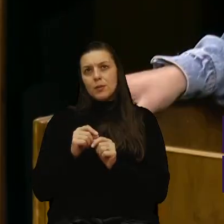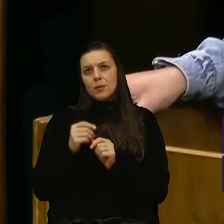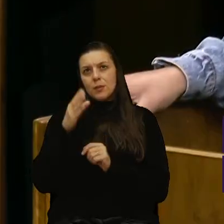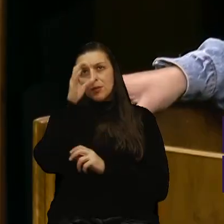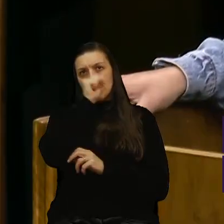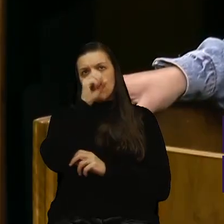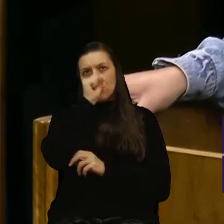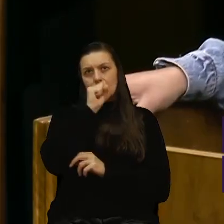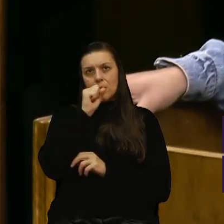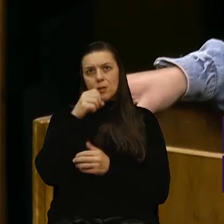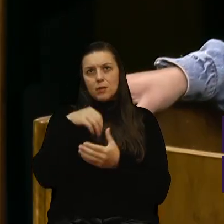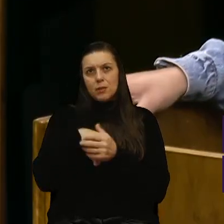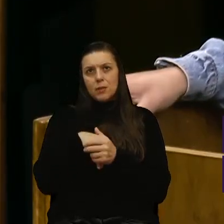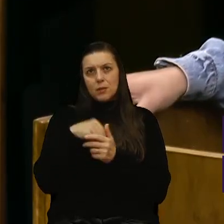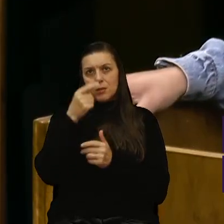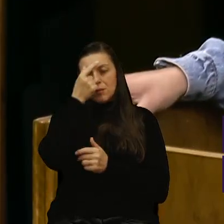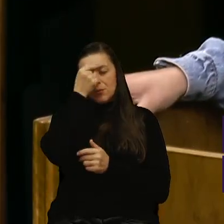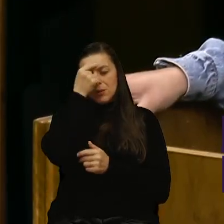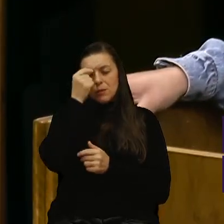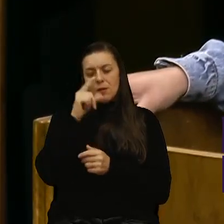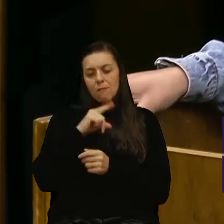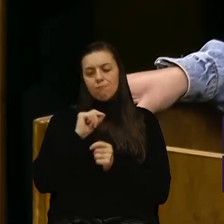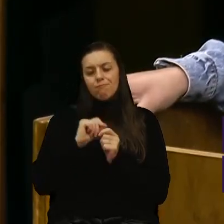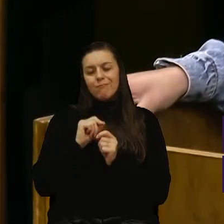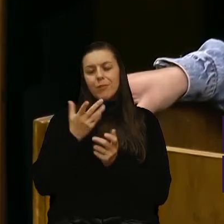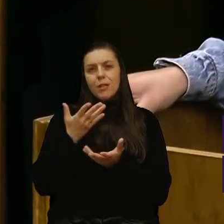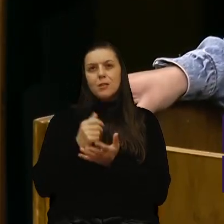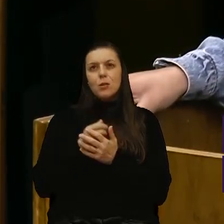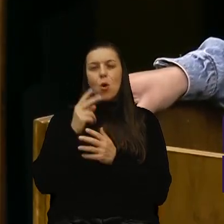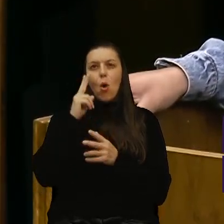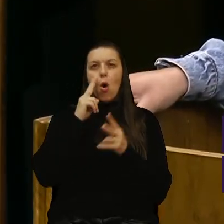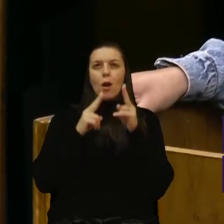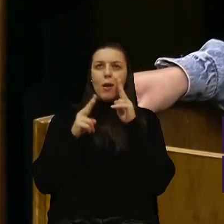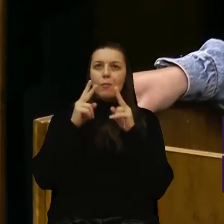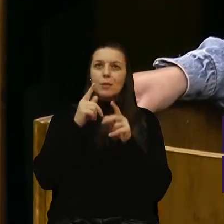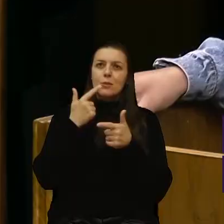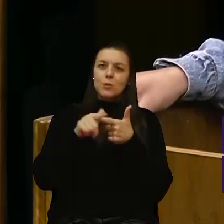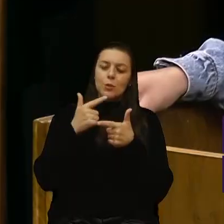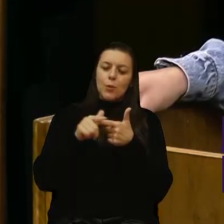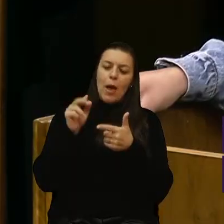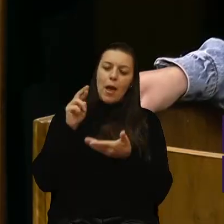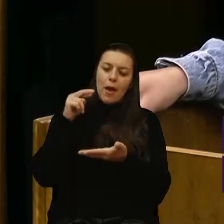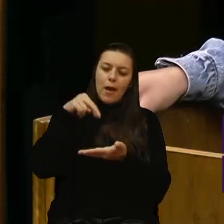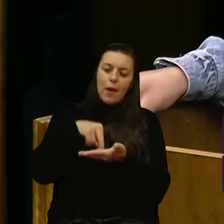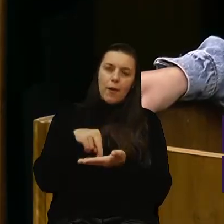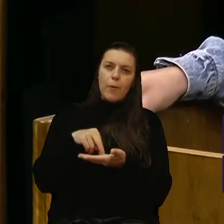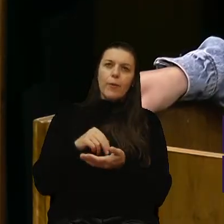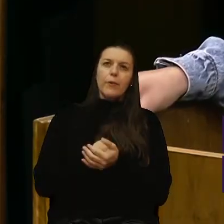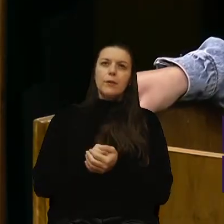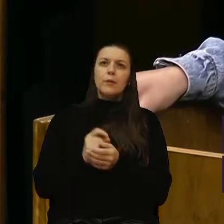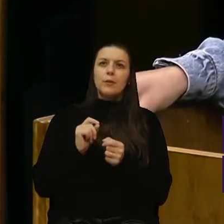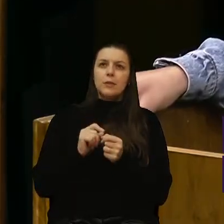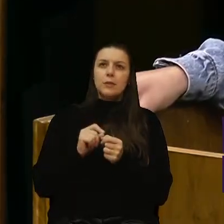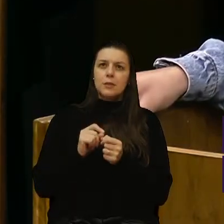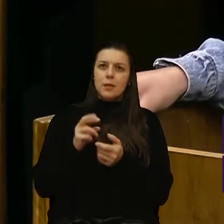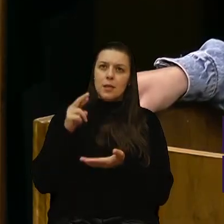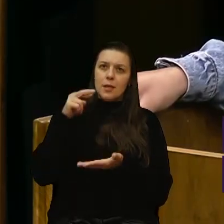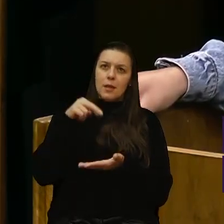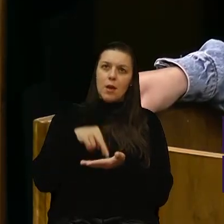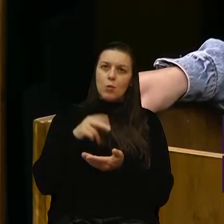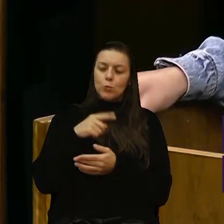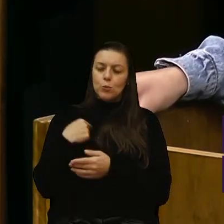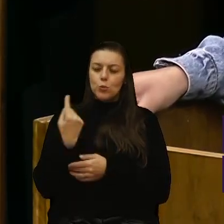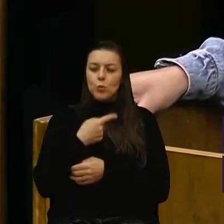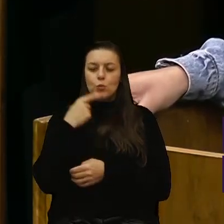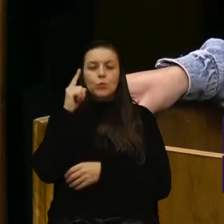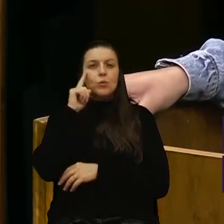aprenda dentro da universidade serve para isso, para a gente olhar para os nossos problemas reais, para aquilo que a gente pode fazer de real no nosso dia